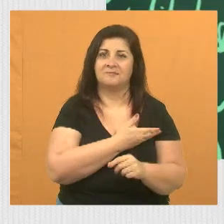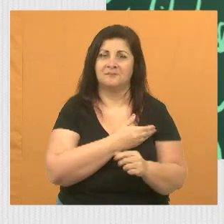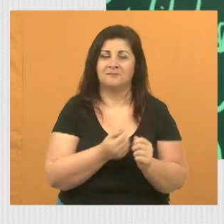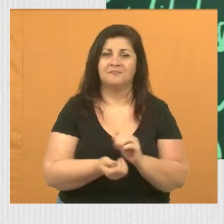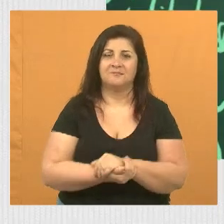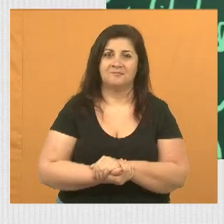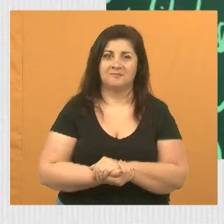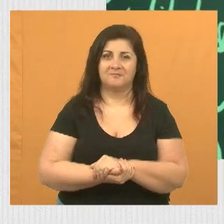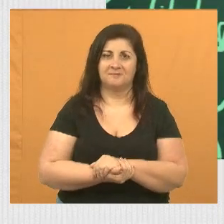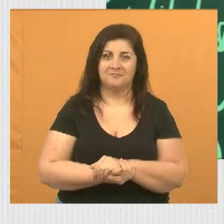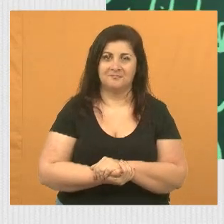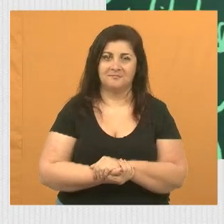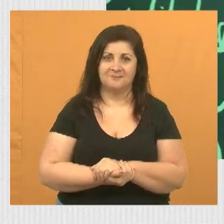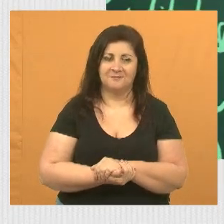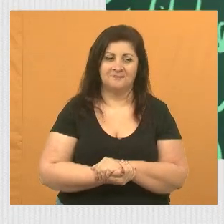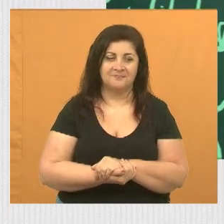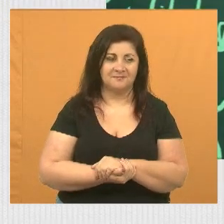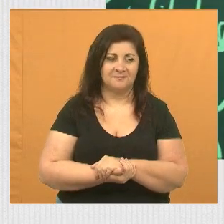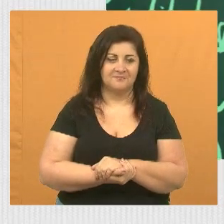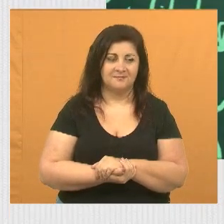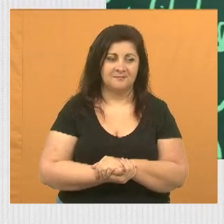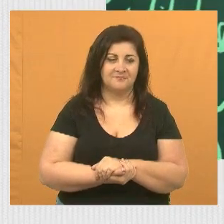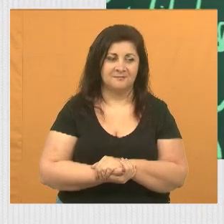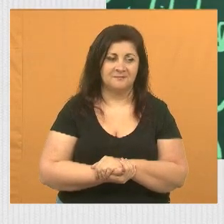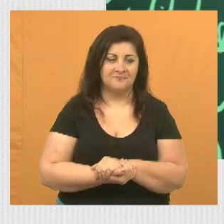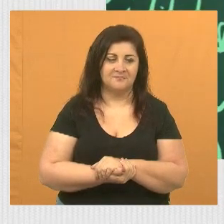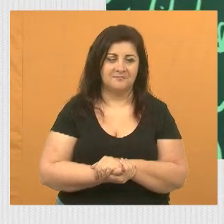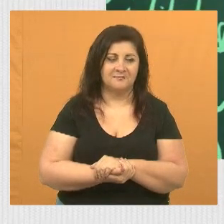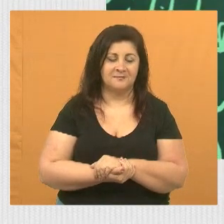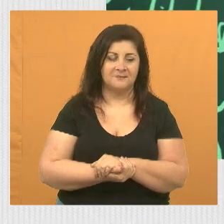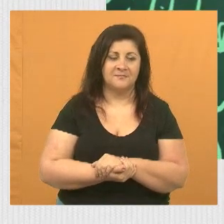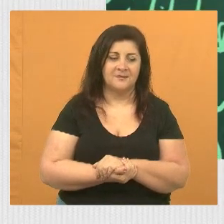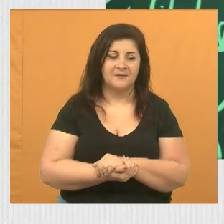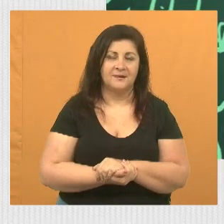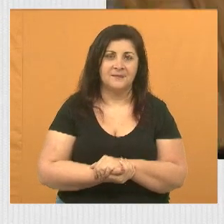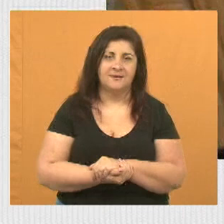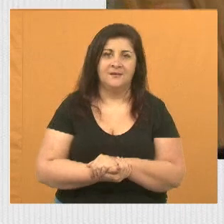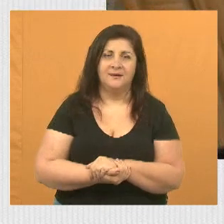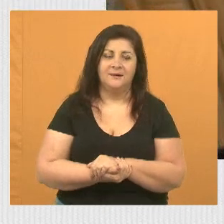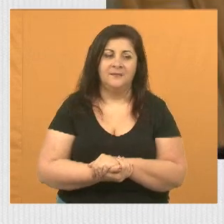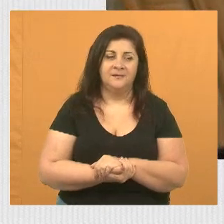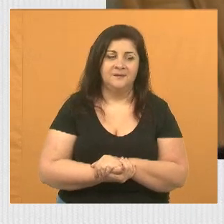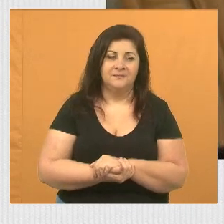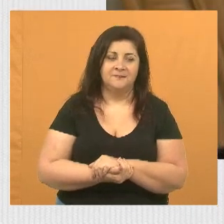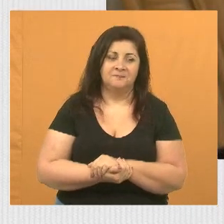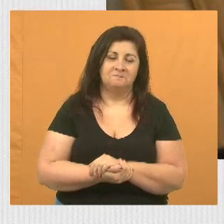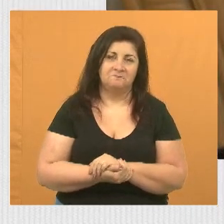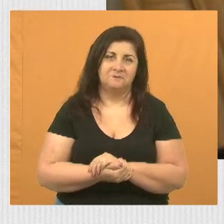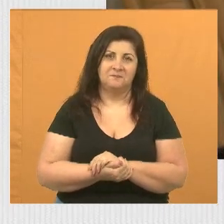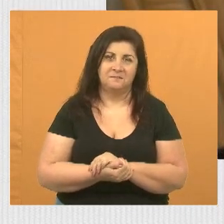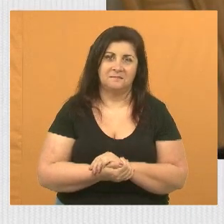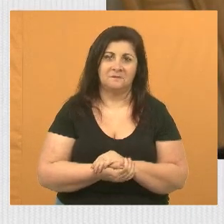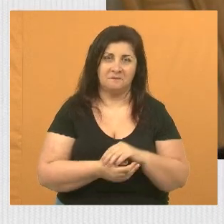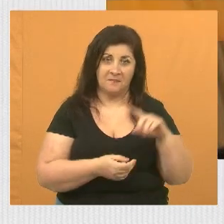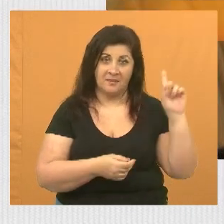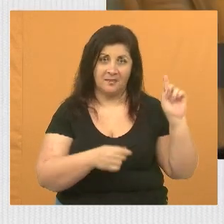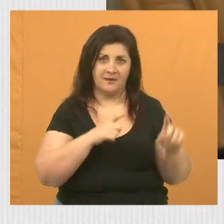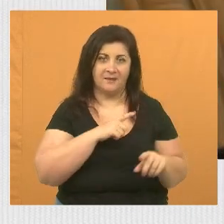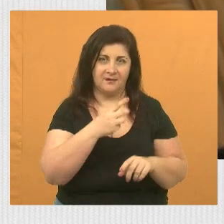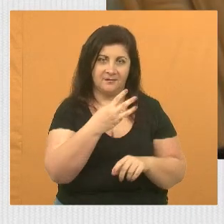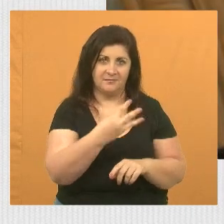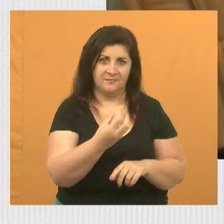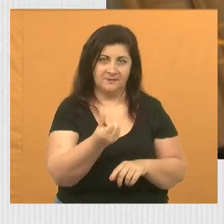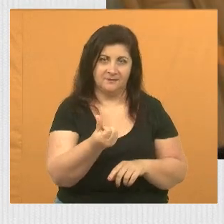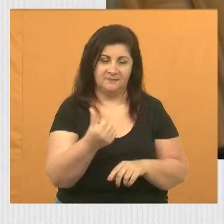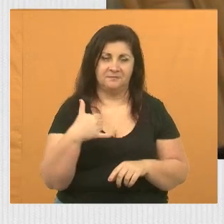Em Então, eu tenho hoje 36 anos